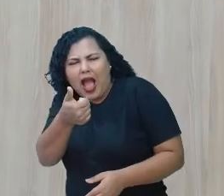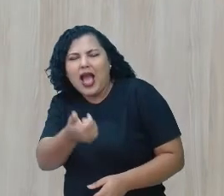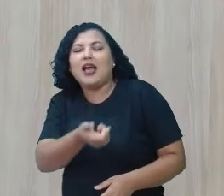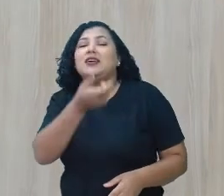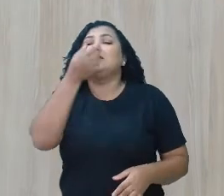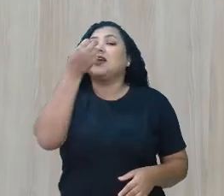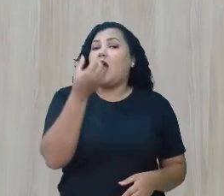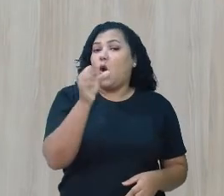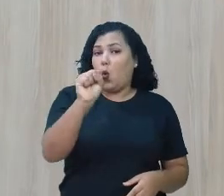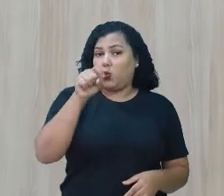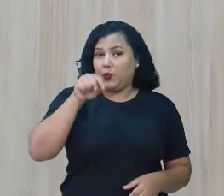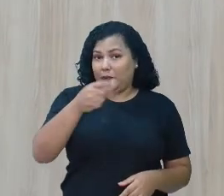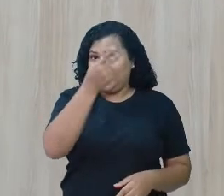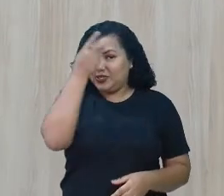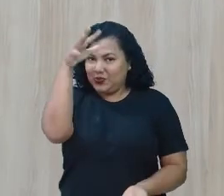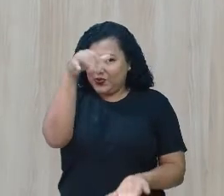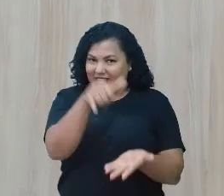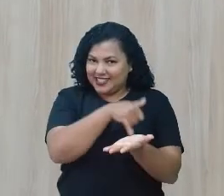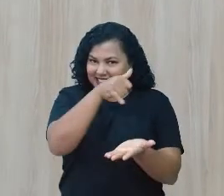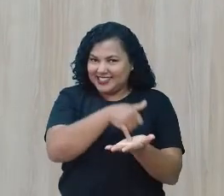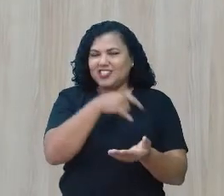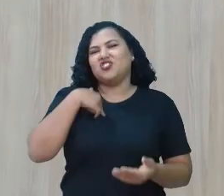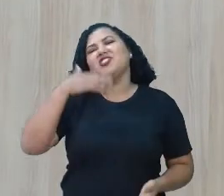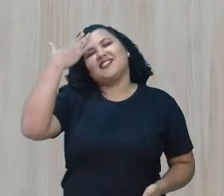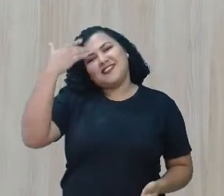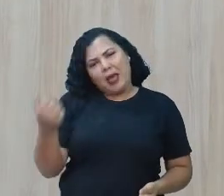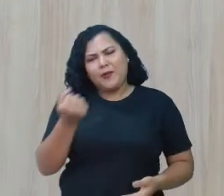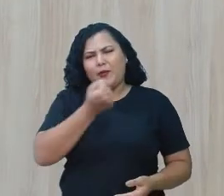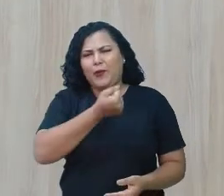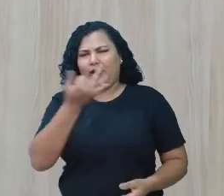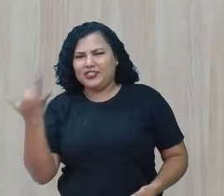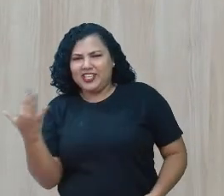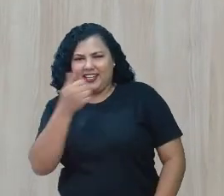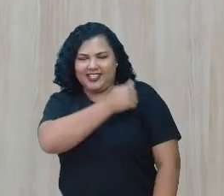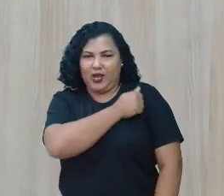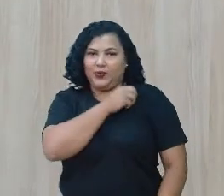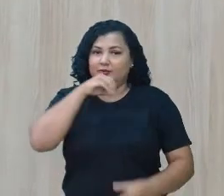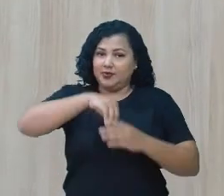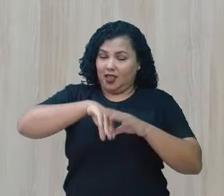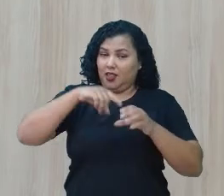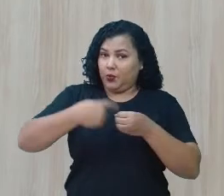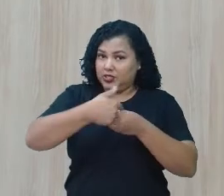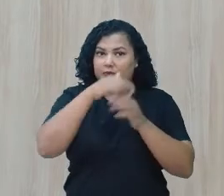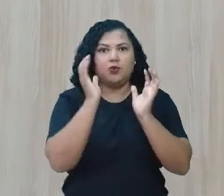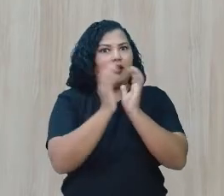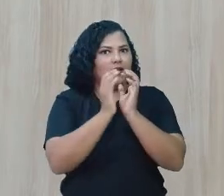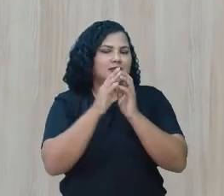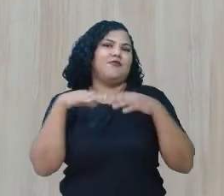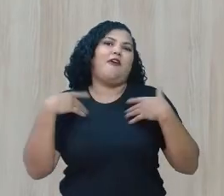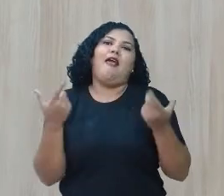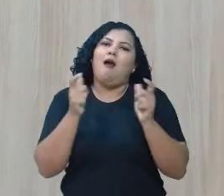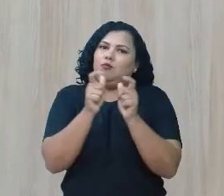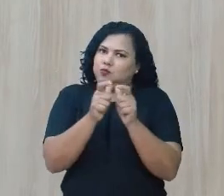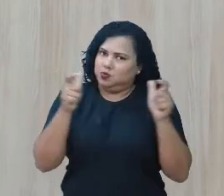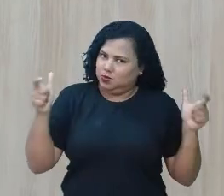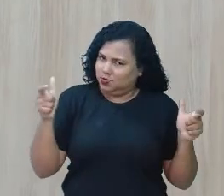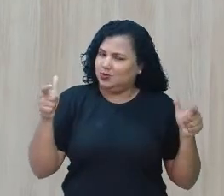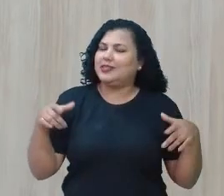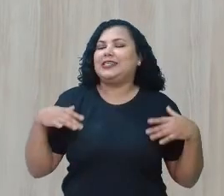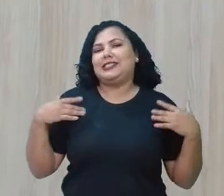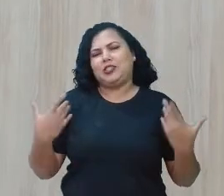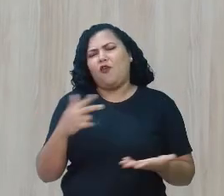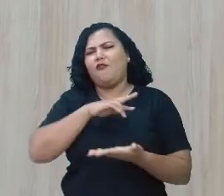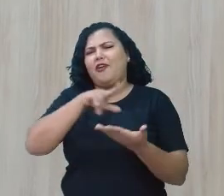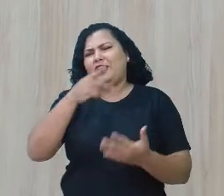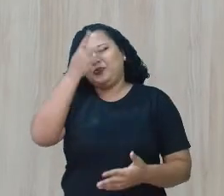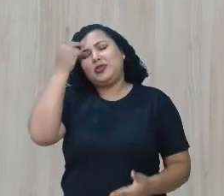8.000 inscritos, tá bom? A gente sabe que a quantidade de alunos que temos na rede municipal do Recife é muito grande, então muita gente